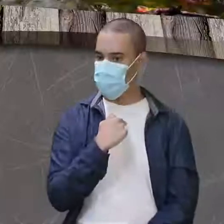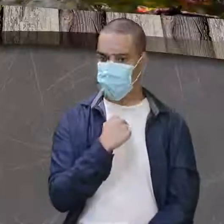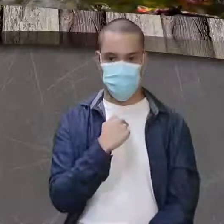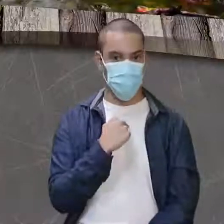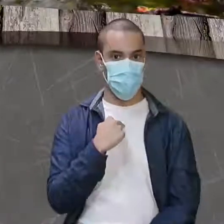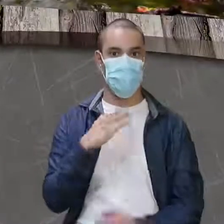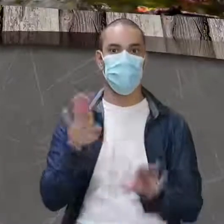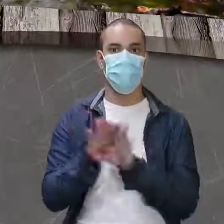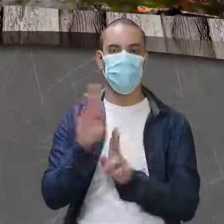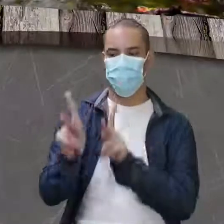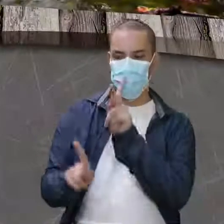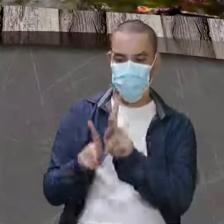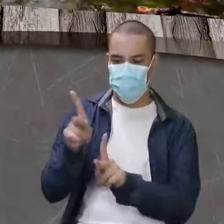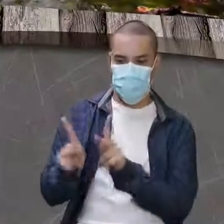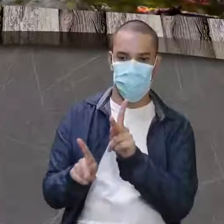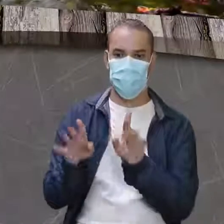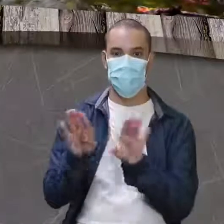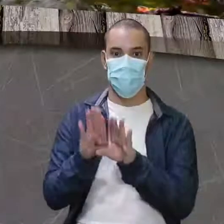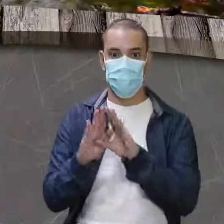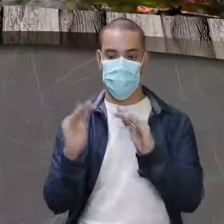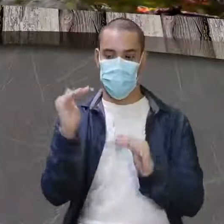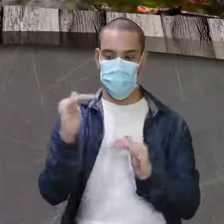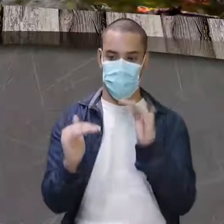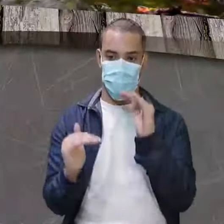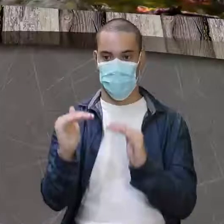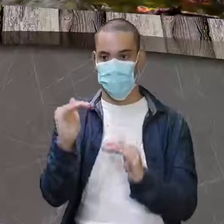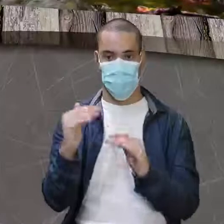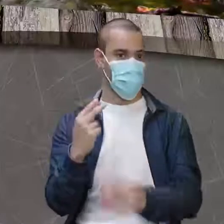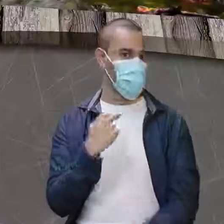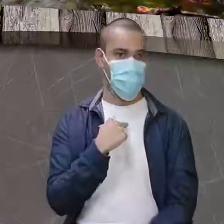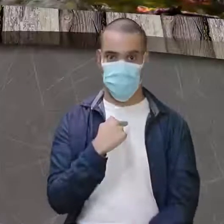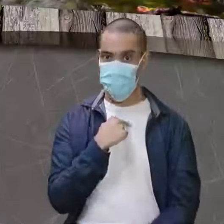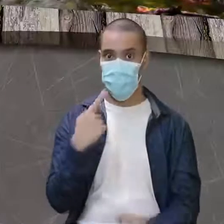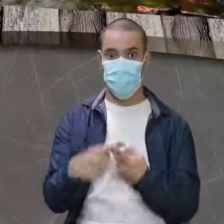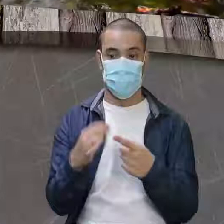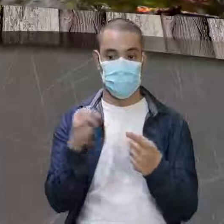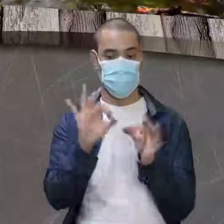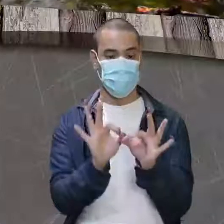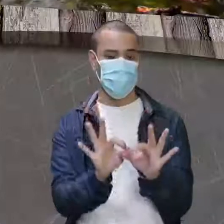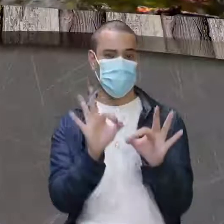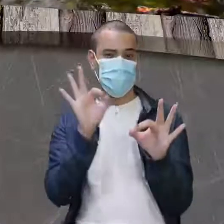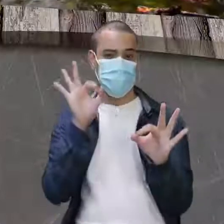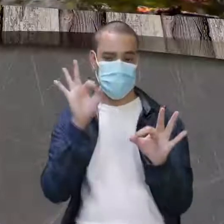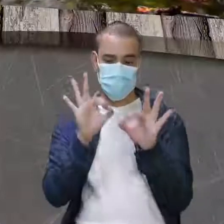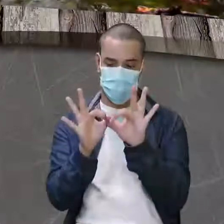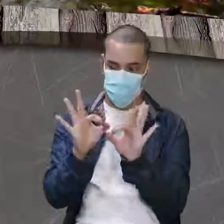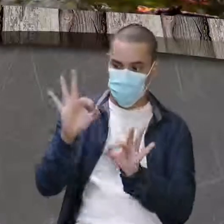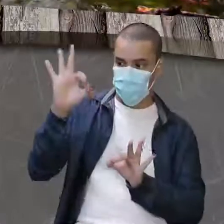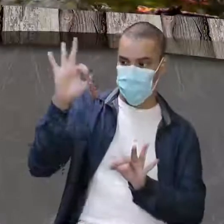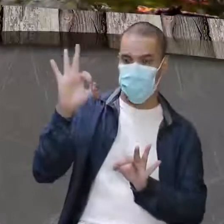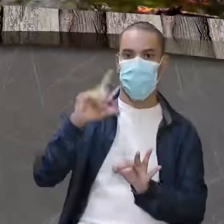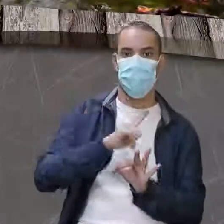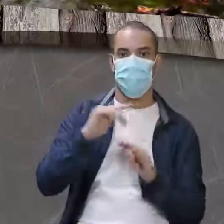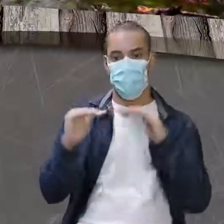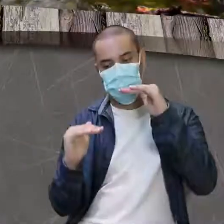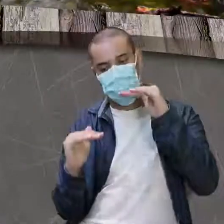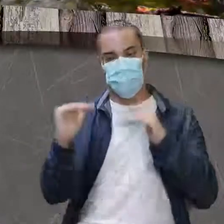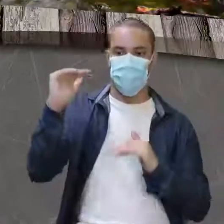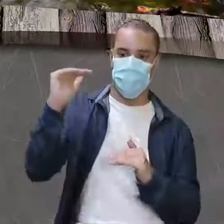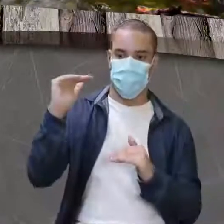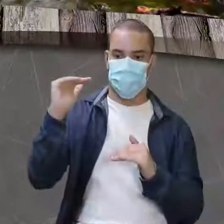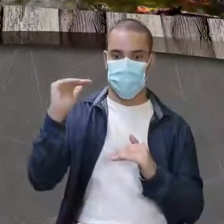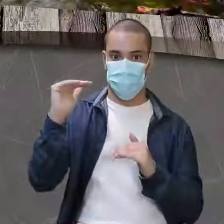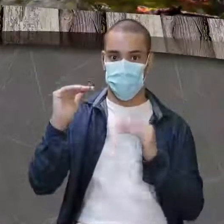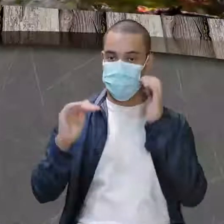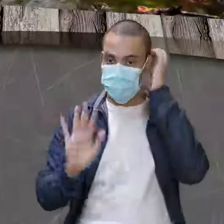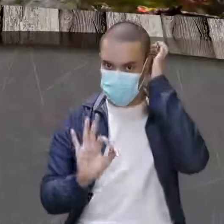ser populacional, não sei, mas esse desequilíbrio, quando isso se distancia muito, aí você tem um desequilíbrio, tá